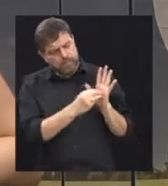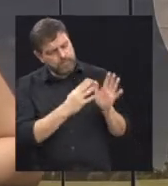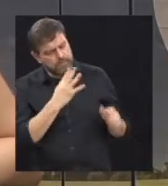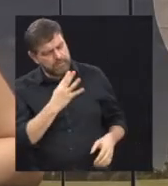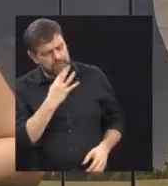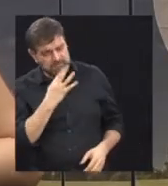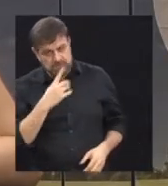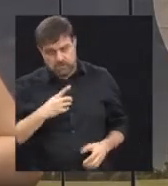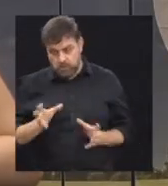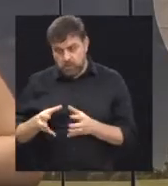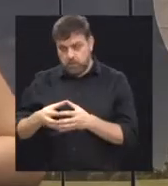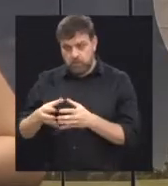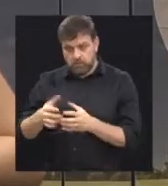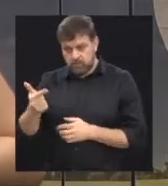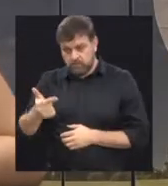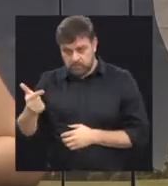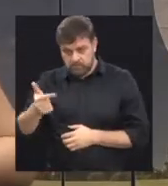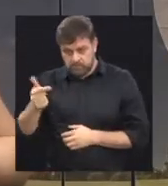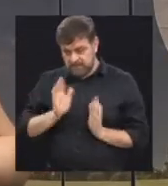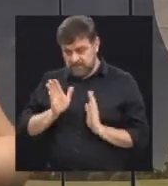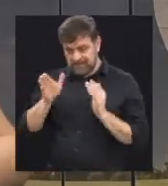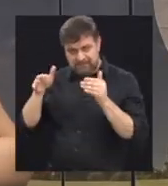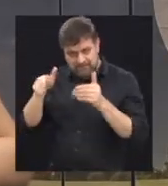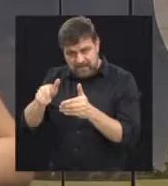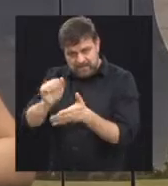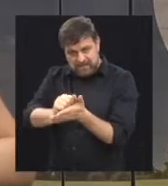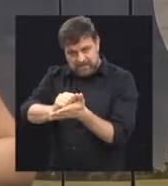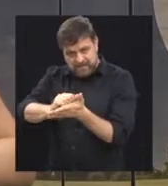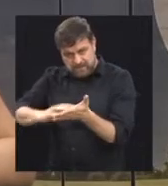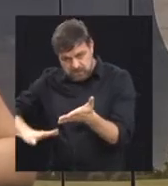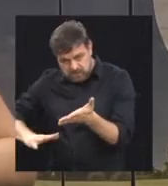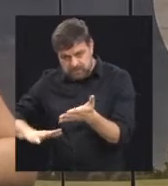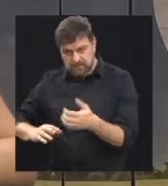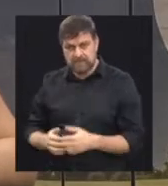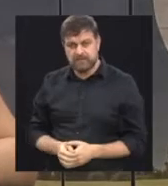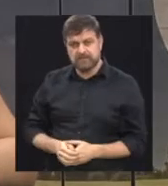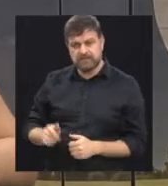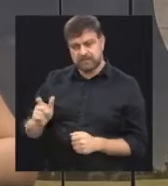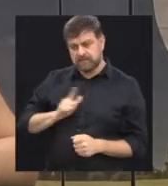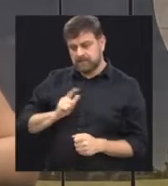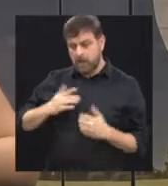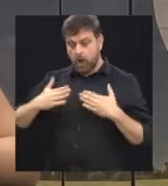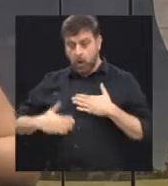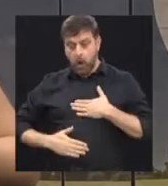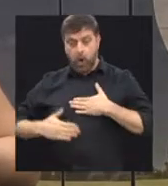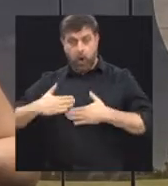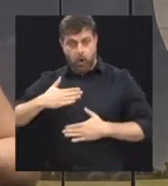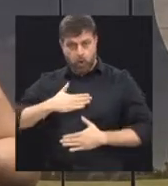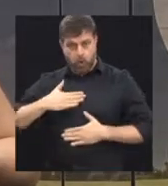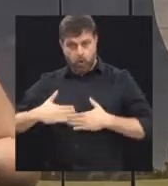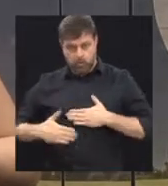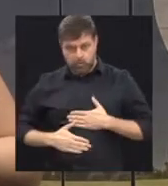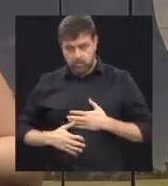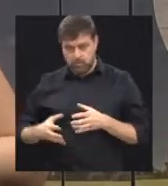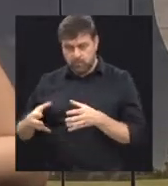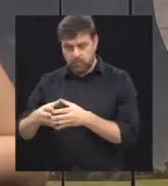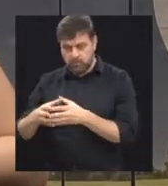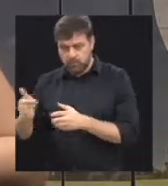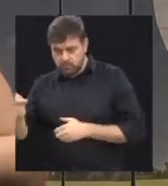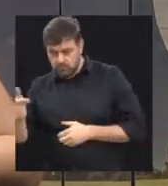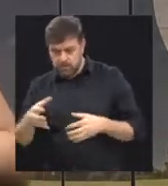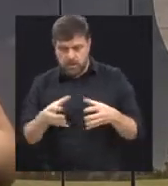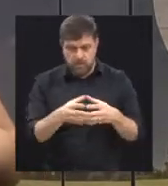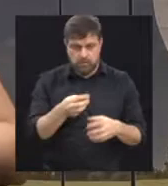meios, né? O agrupamento 2 é mais específico para atividades que movimentem o corpo. Então, no 2 e